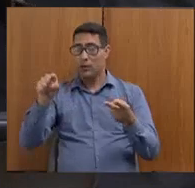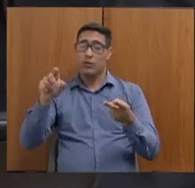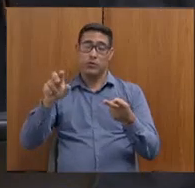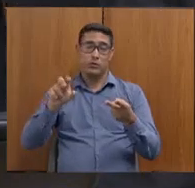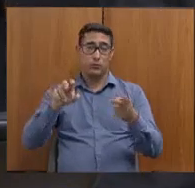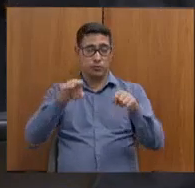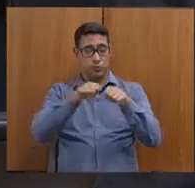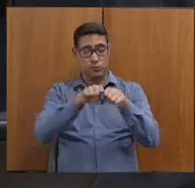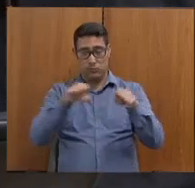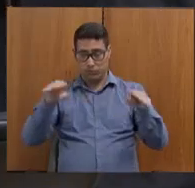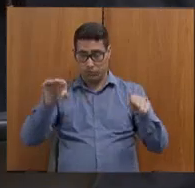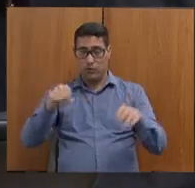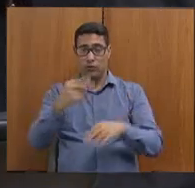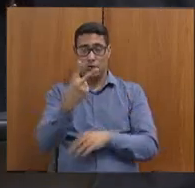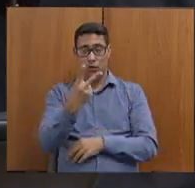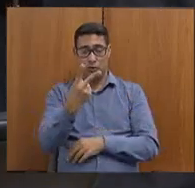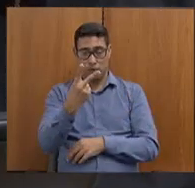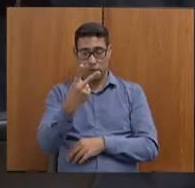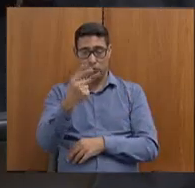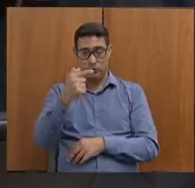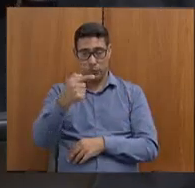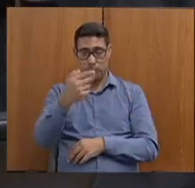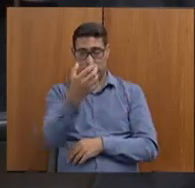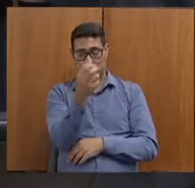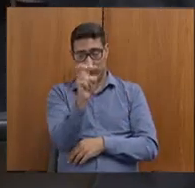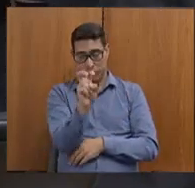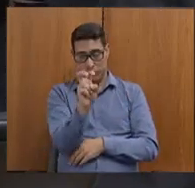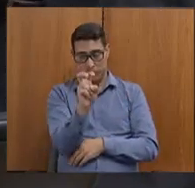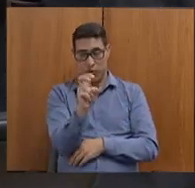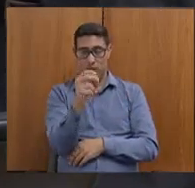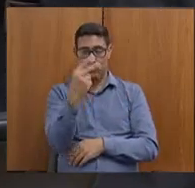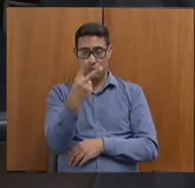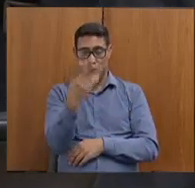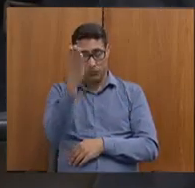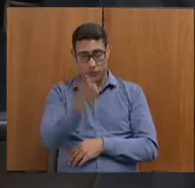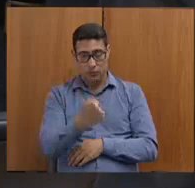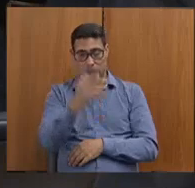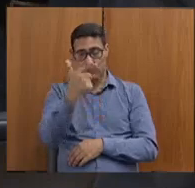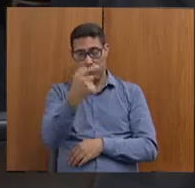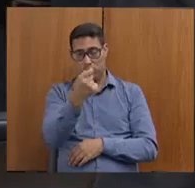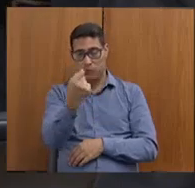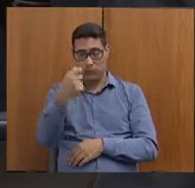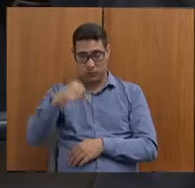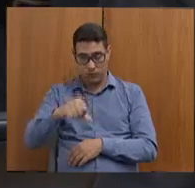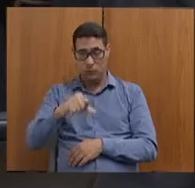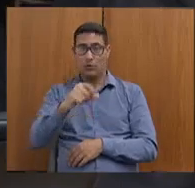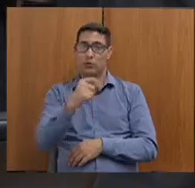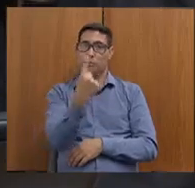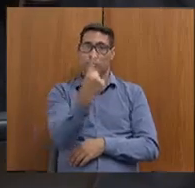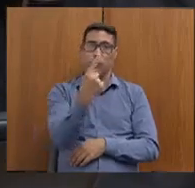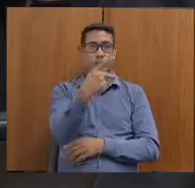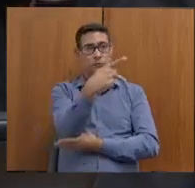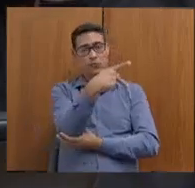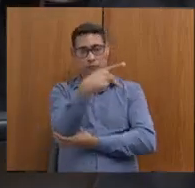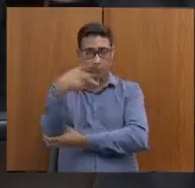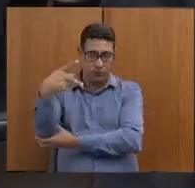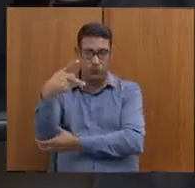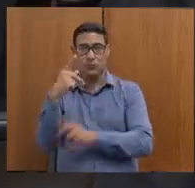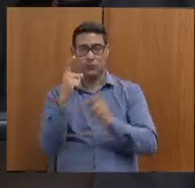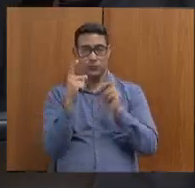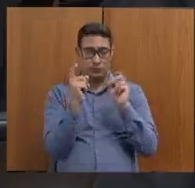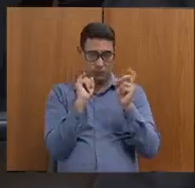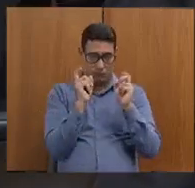mesa número 2.705-2019 na seguinte ordem. Presidente da reunião.